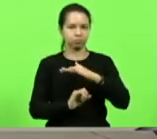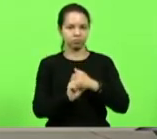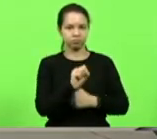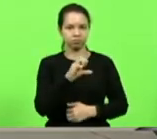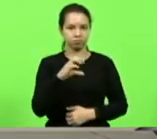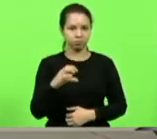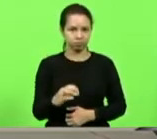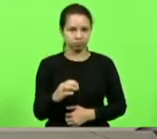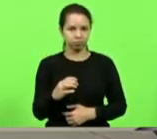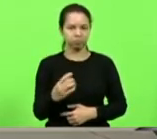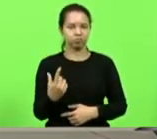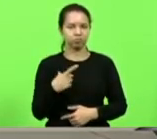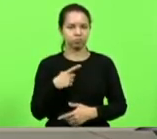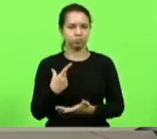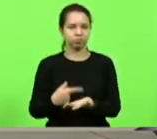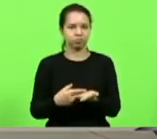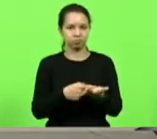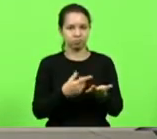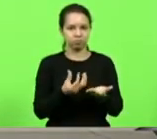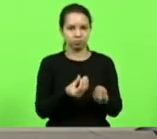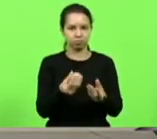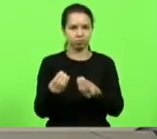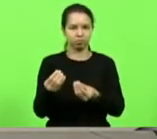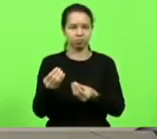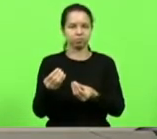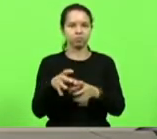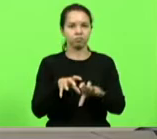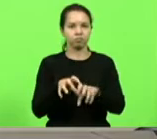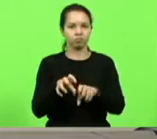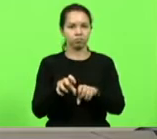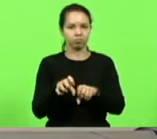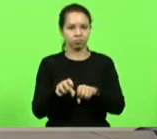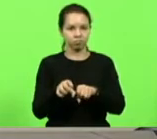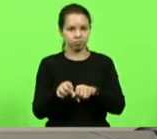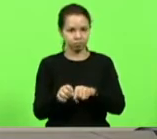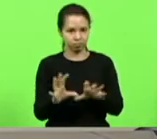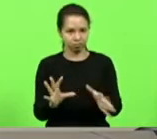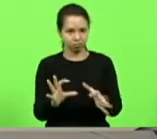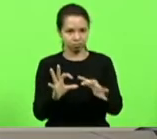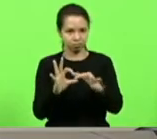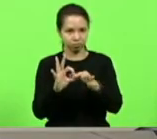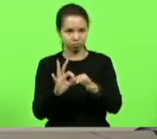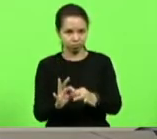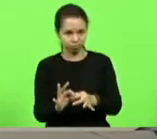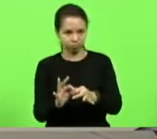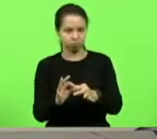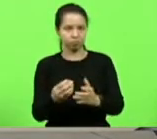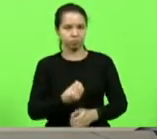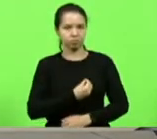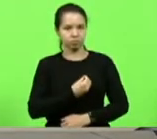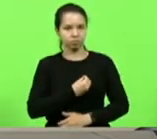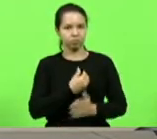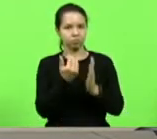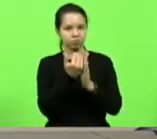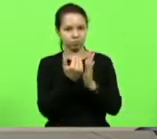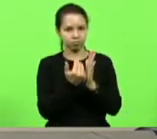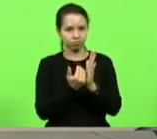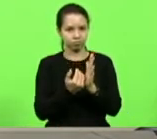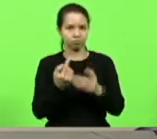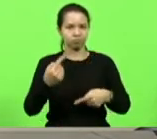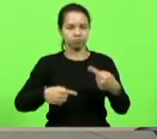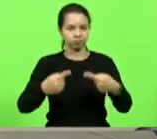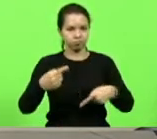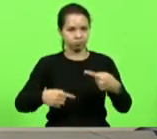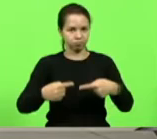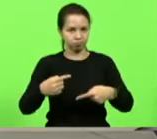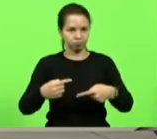capitanear diversas entidades na formação da Aliança pela Vida, em discussão. Não havendo quem queira discutir, em votação. Deputados que